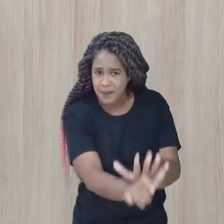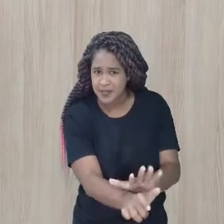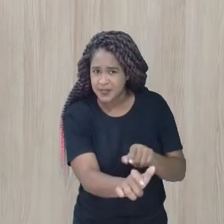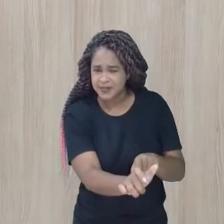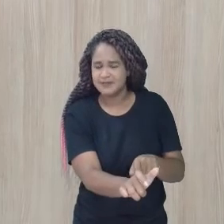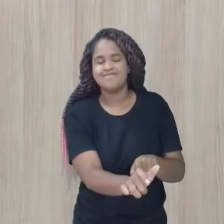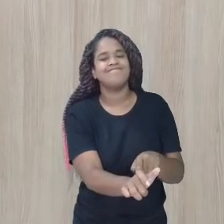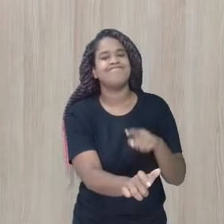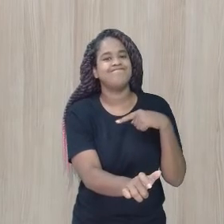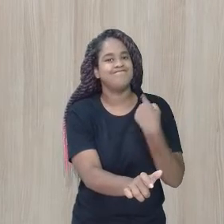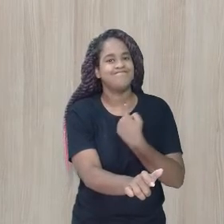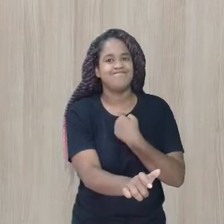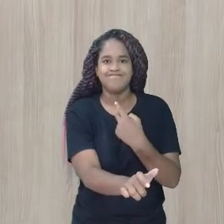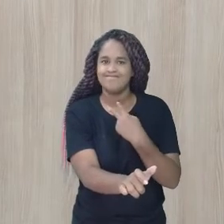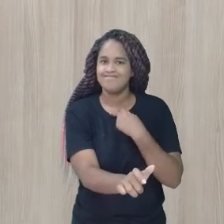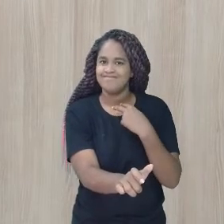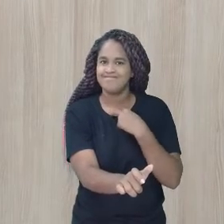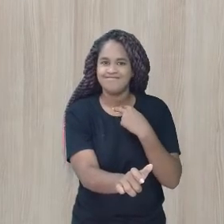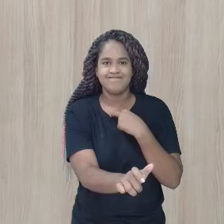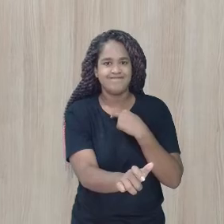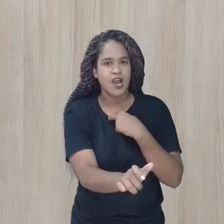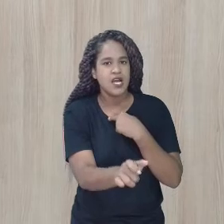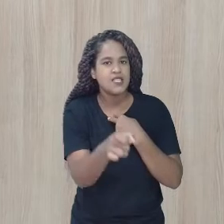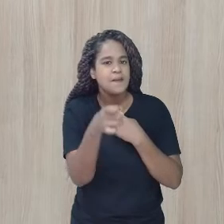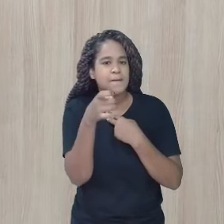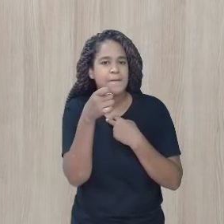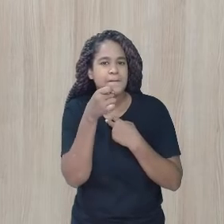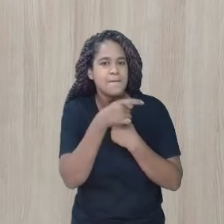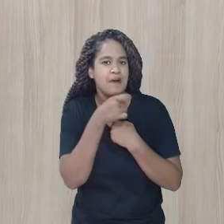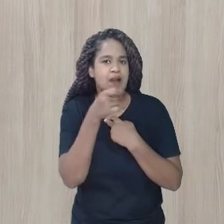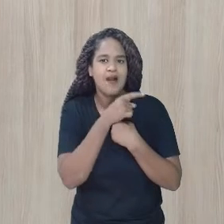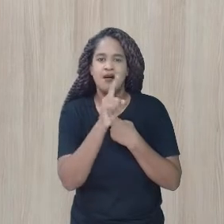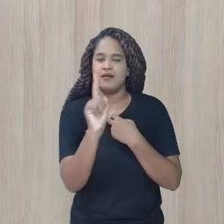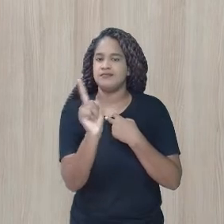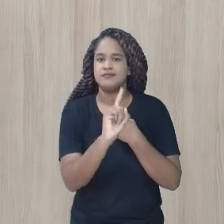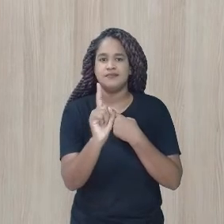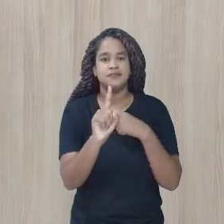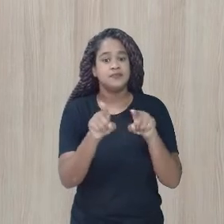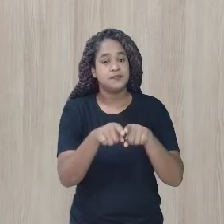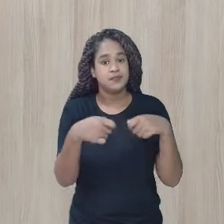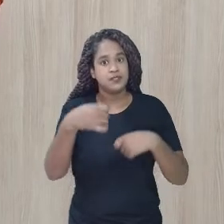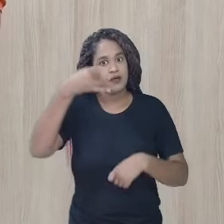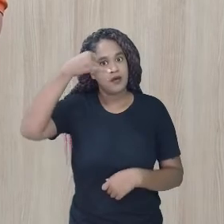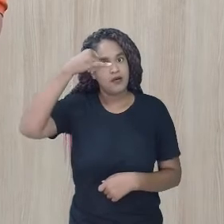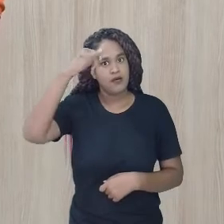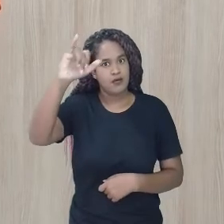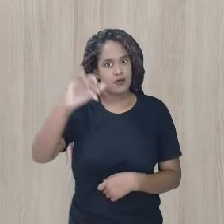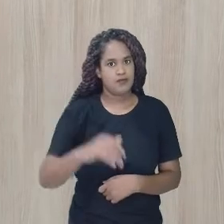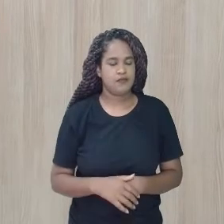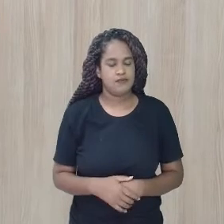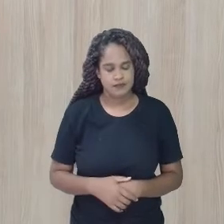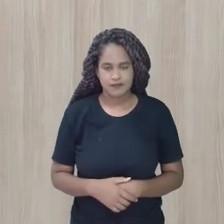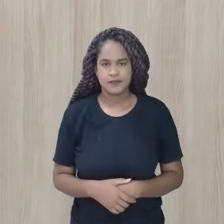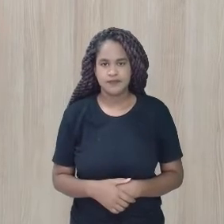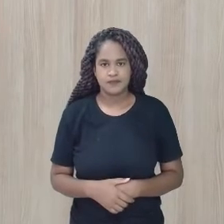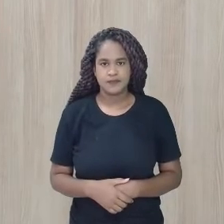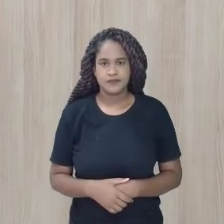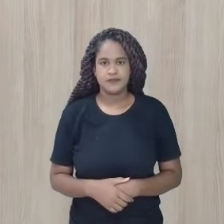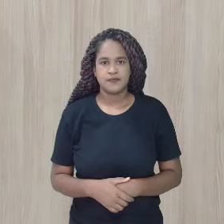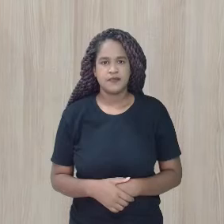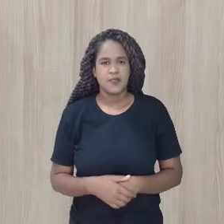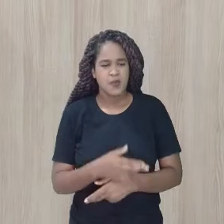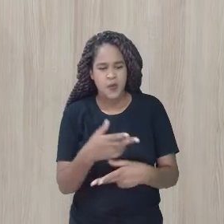devemos fazer humor com isso, não é? E devemos até evitar, não é? Então, o que